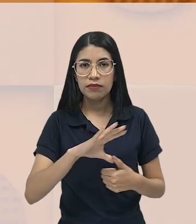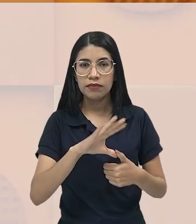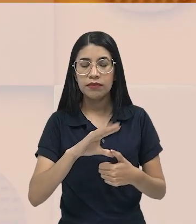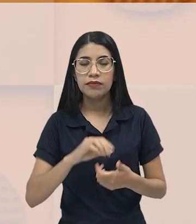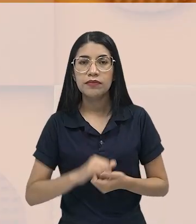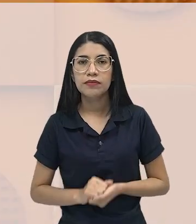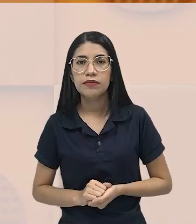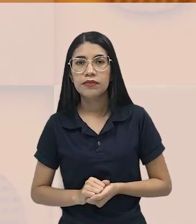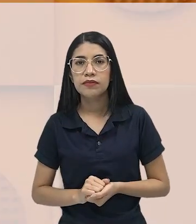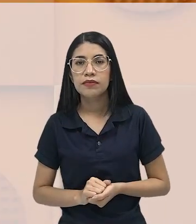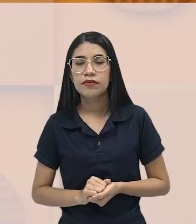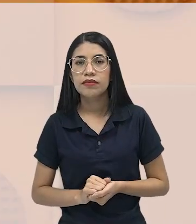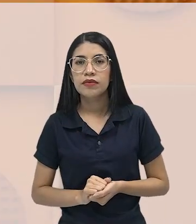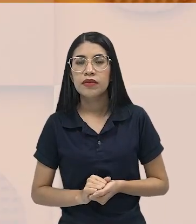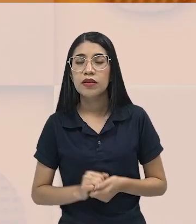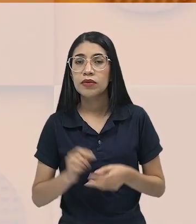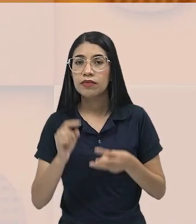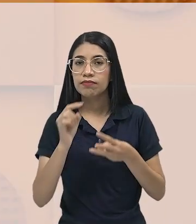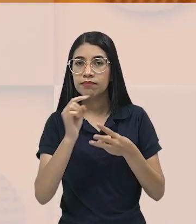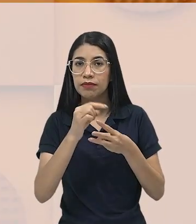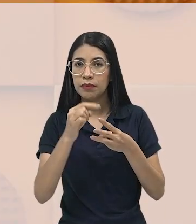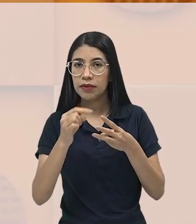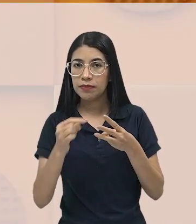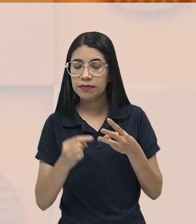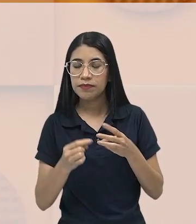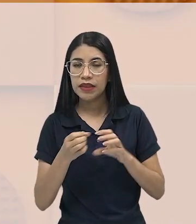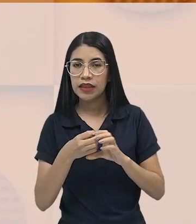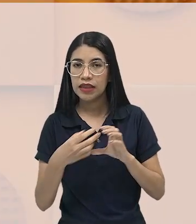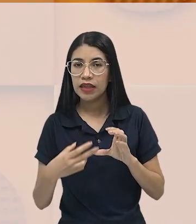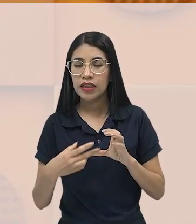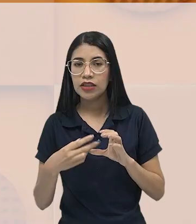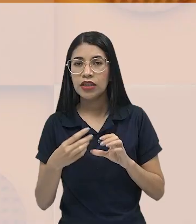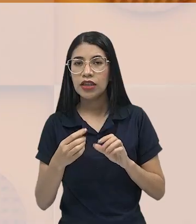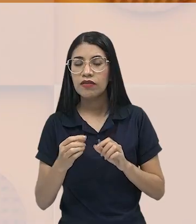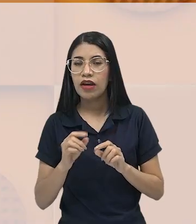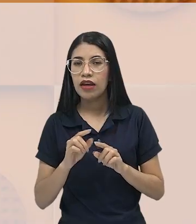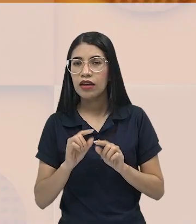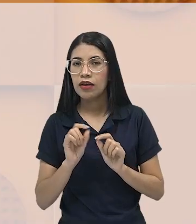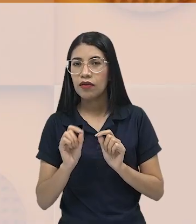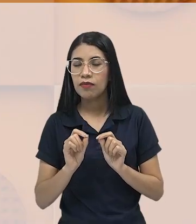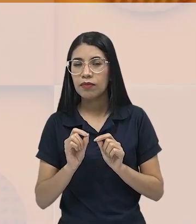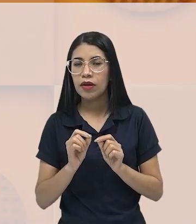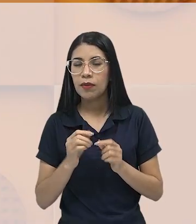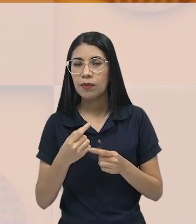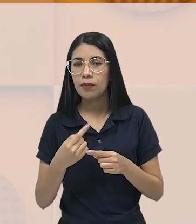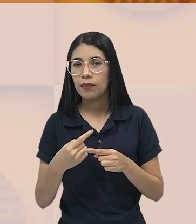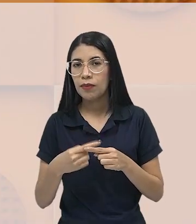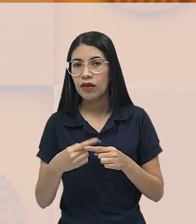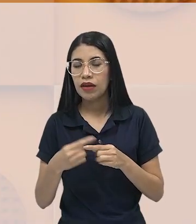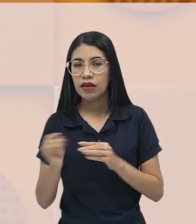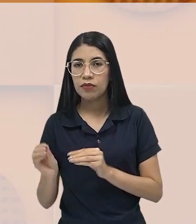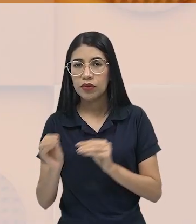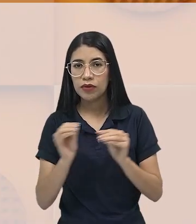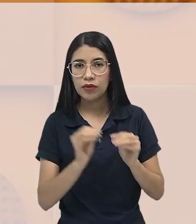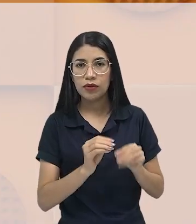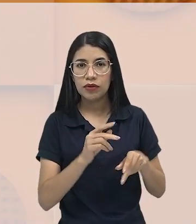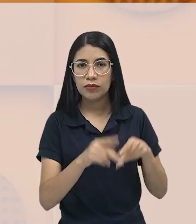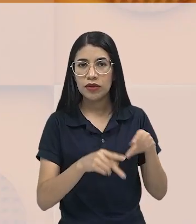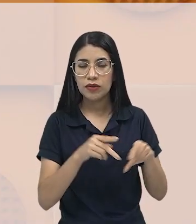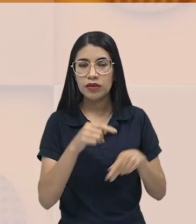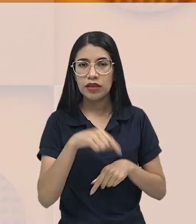Olha só, teremos 3 aspectos, tá, que vão culminar na vinda dos peregrinos